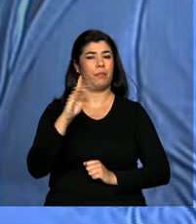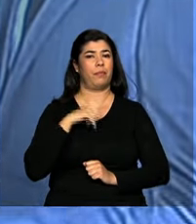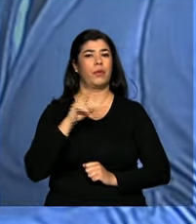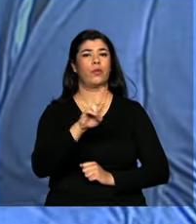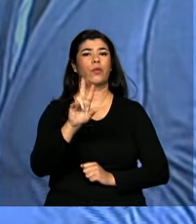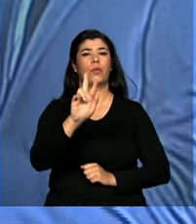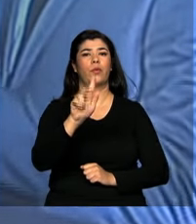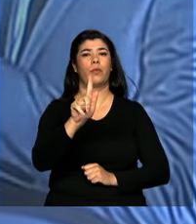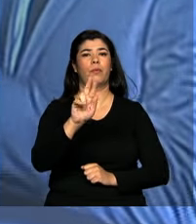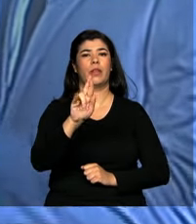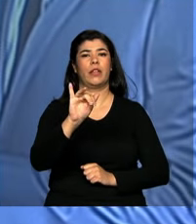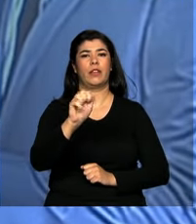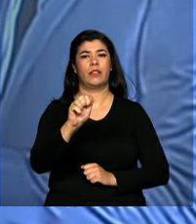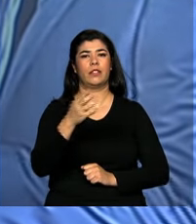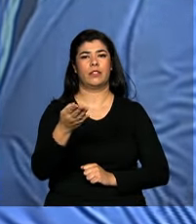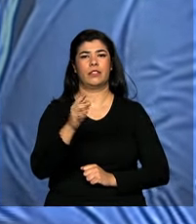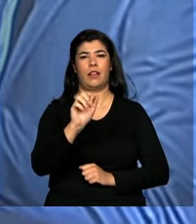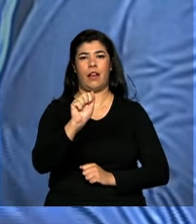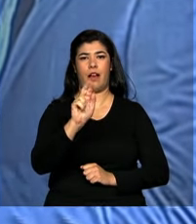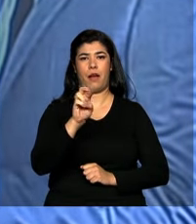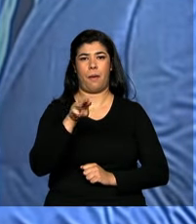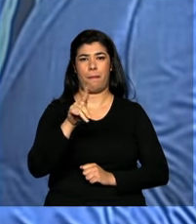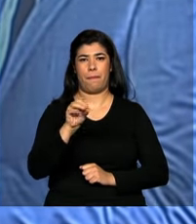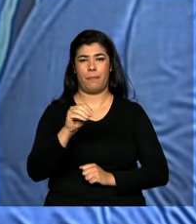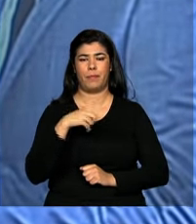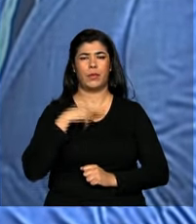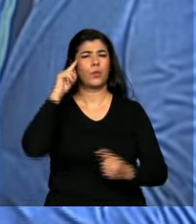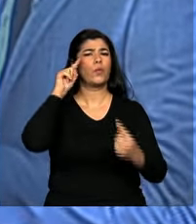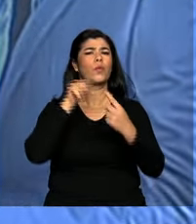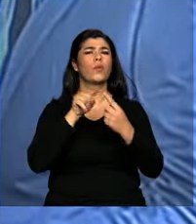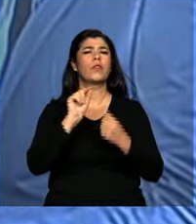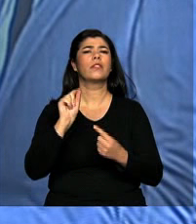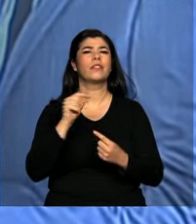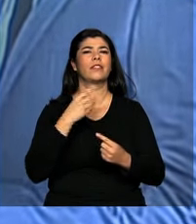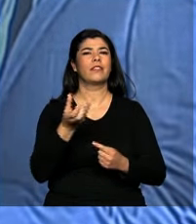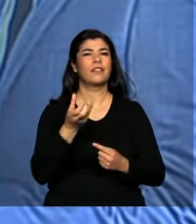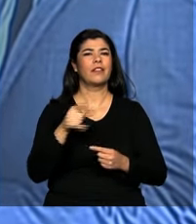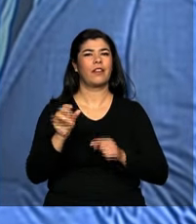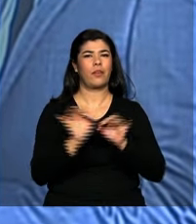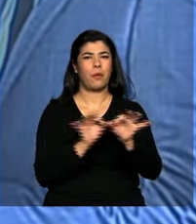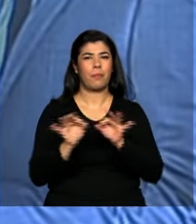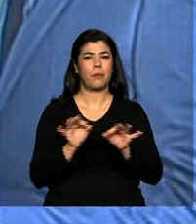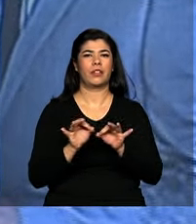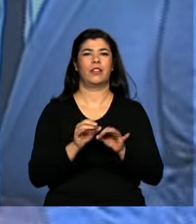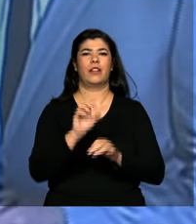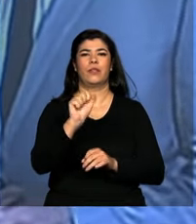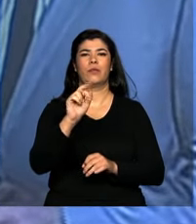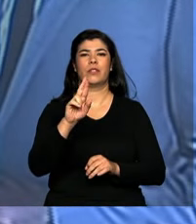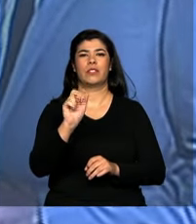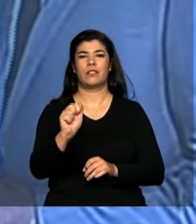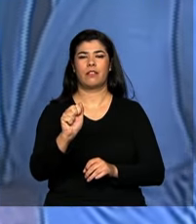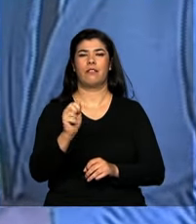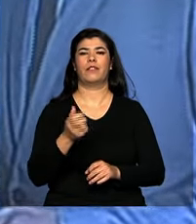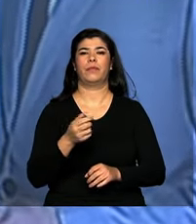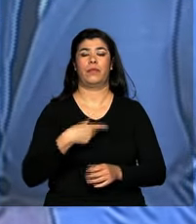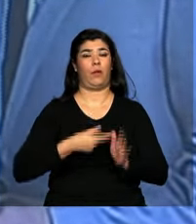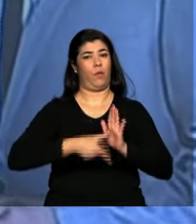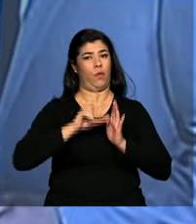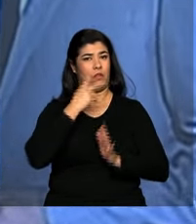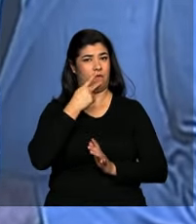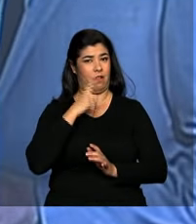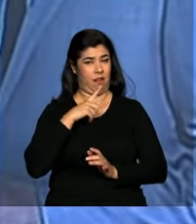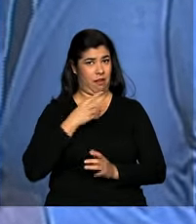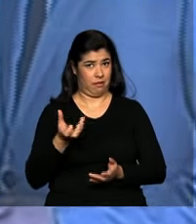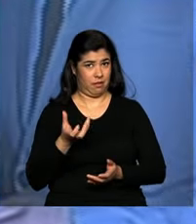Armando, fala pra gente qual que é a estimativa, a expectativa do senhor para esse Plano Safra de 2015-2016. Antes de falar, eu vou dizer alguma